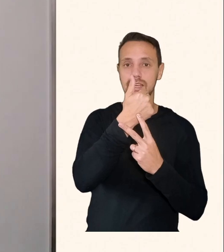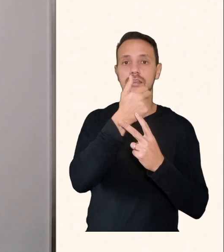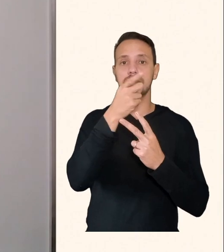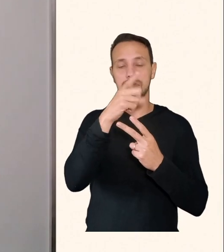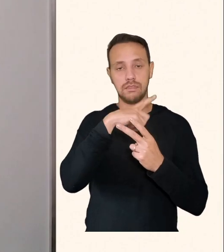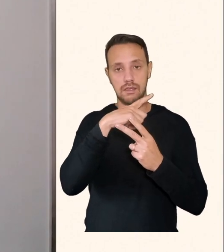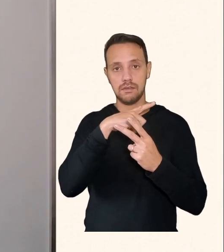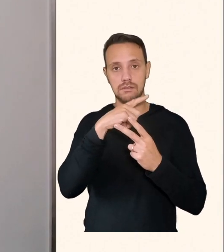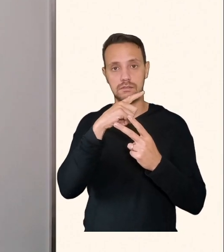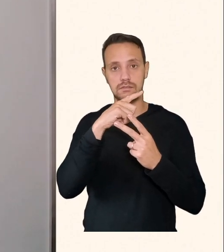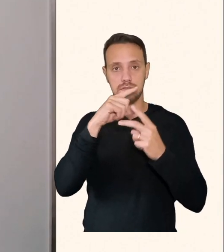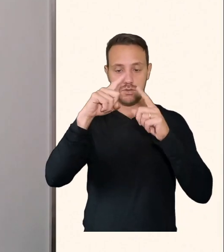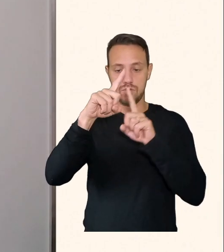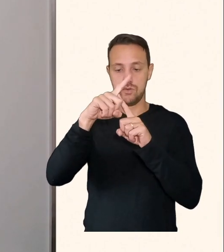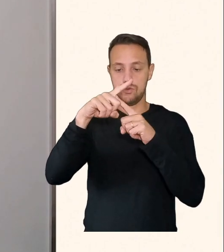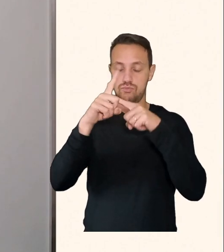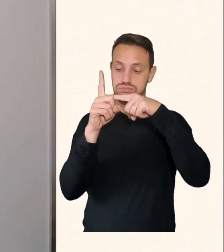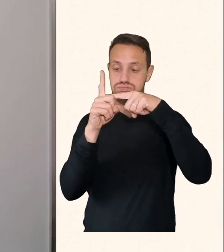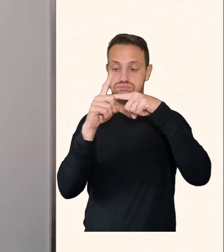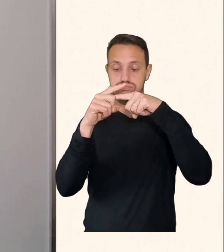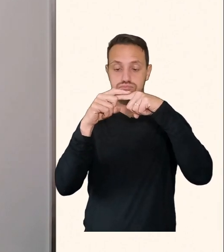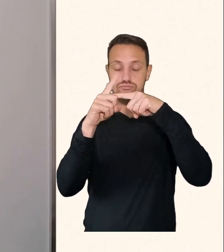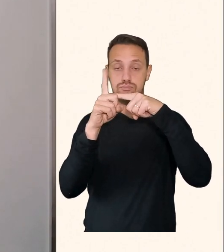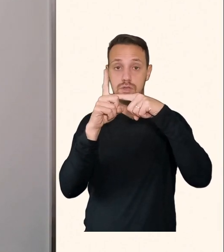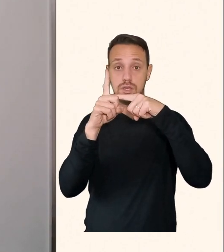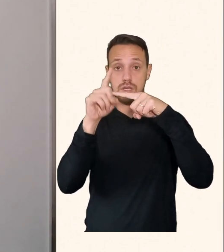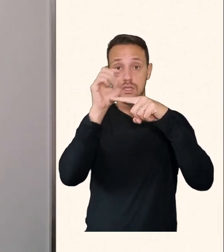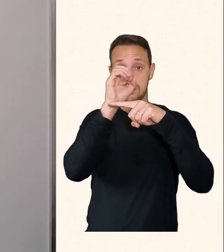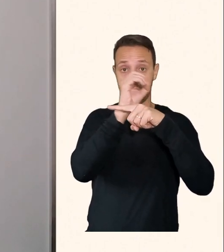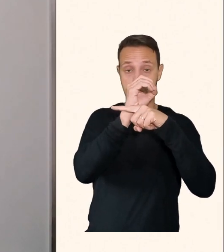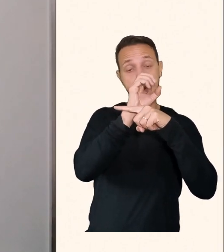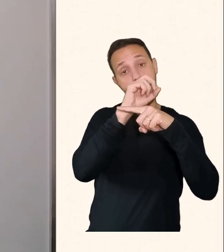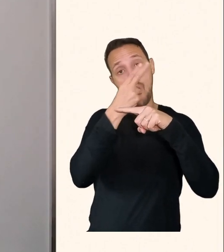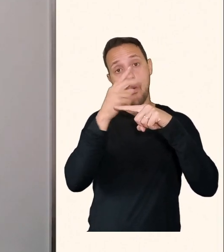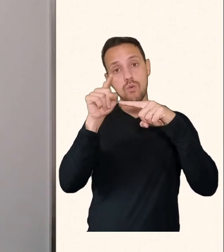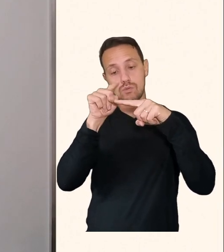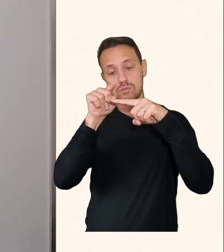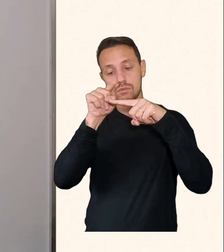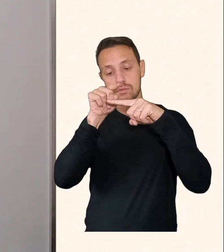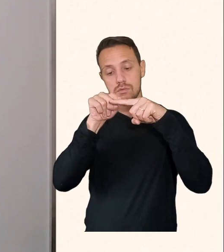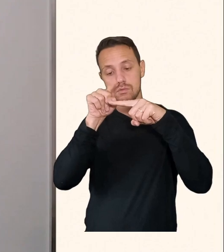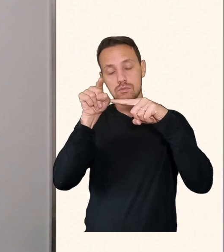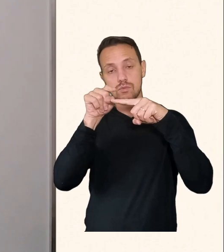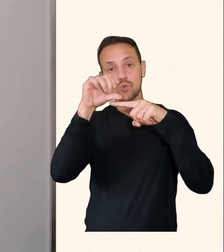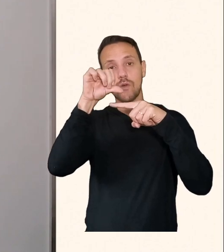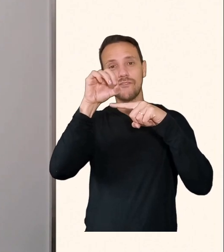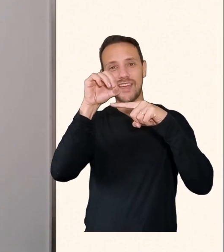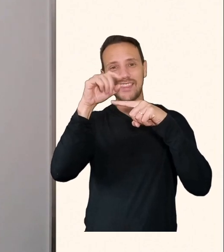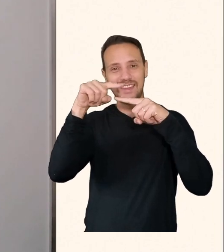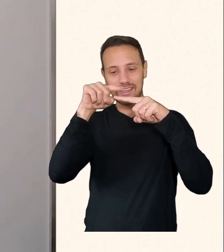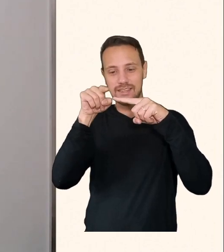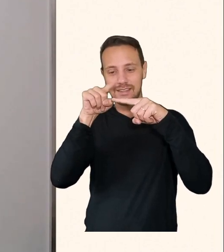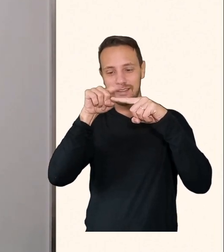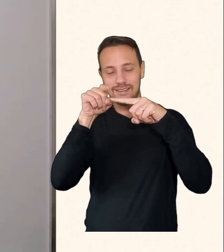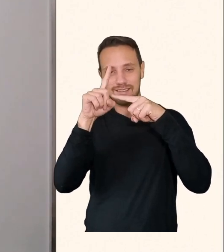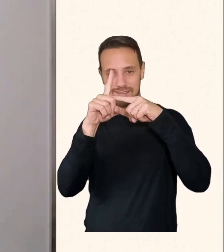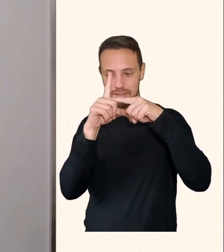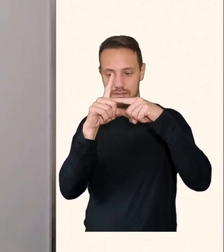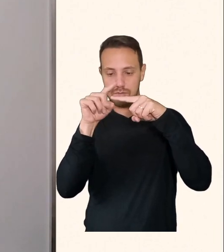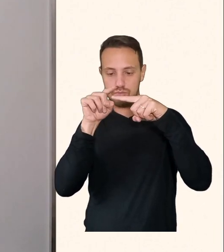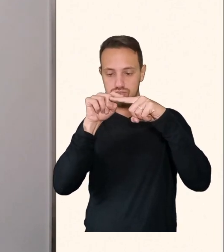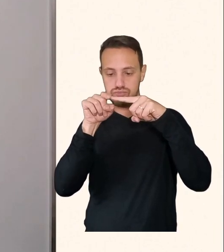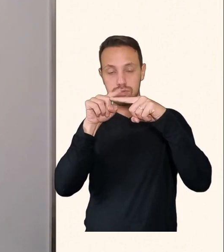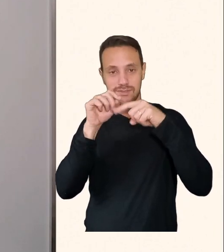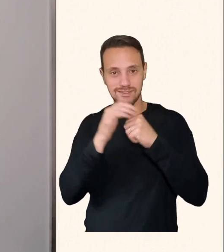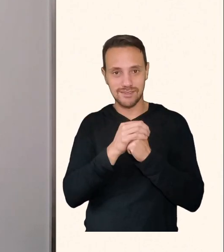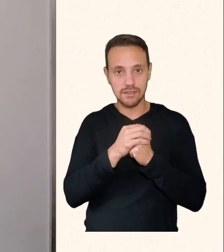ter 1 vezes 1 vezes 1 ou 1 vezes 1 vezes 0. 1 vezes 1 vezes 0 dá zero, 1 vezes 1 vezes 1 dá 1.